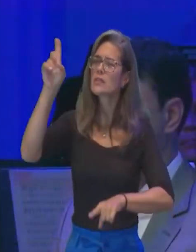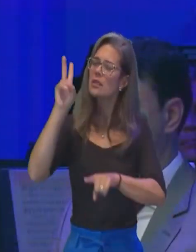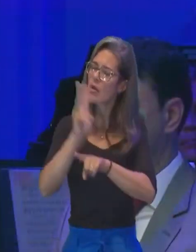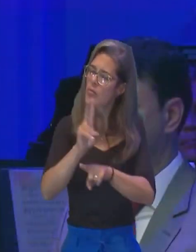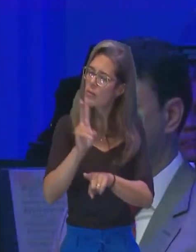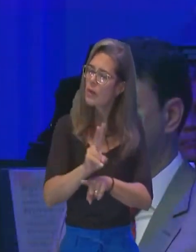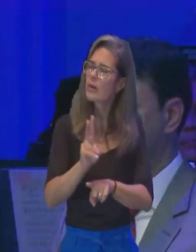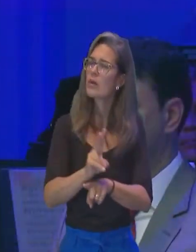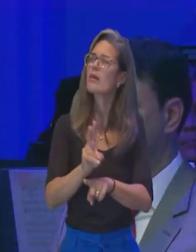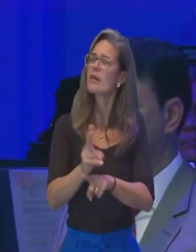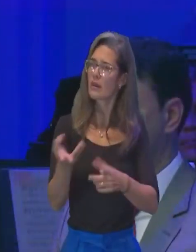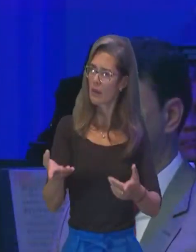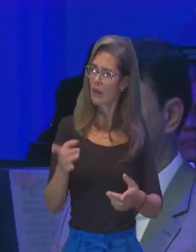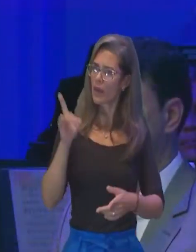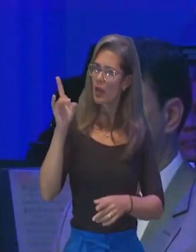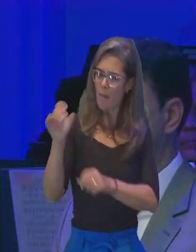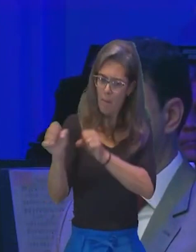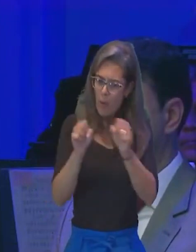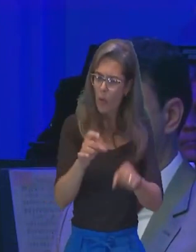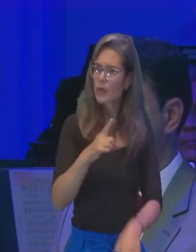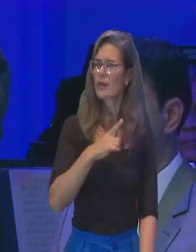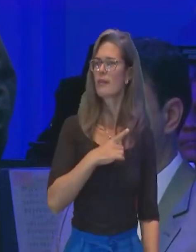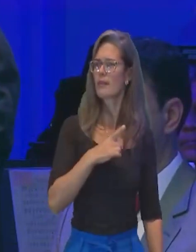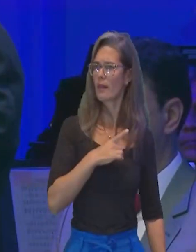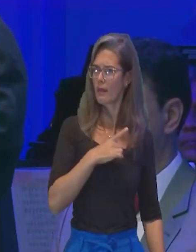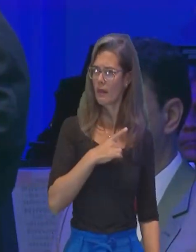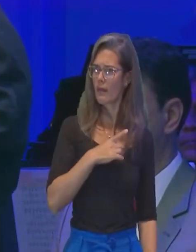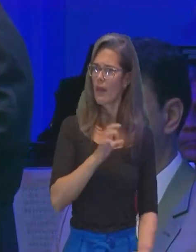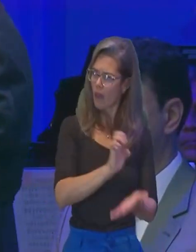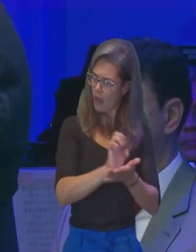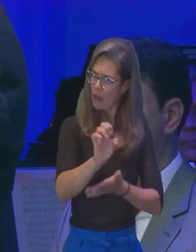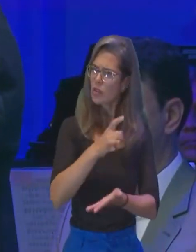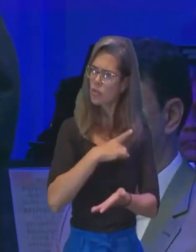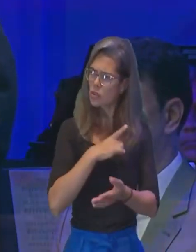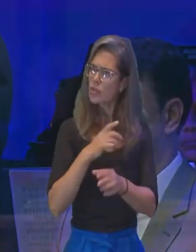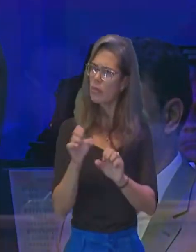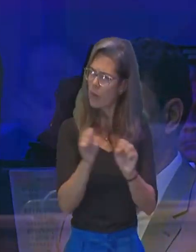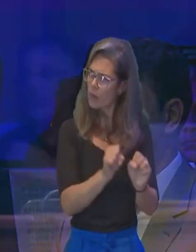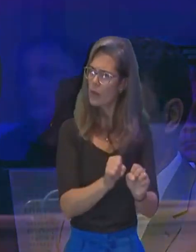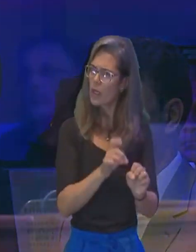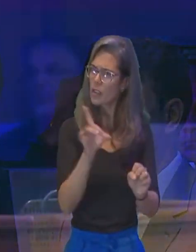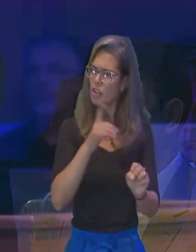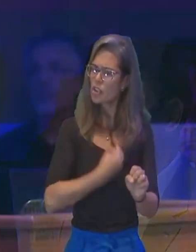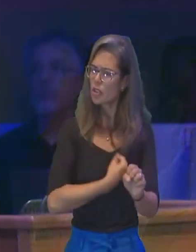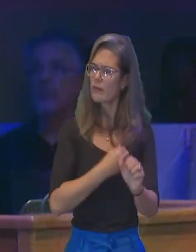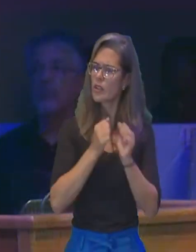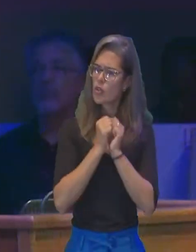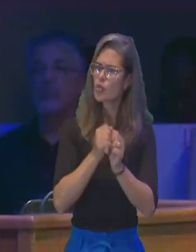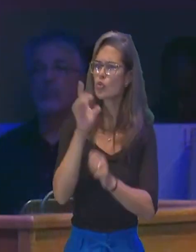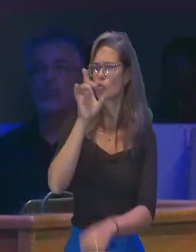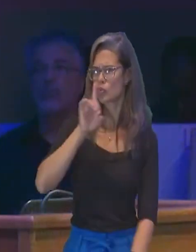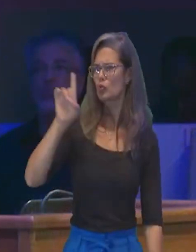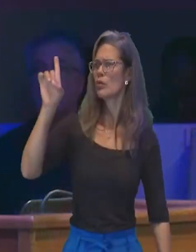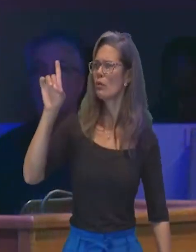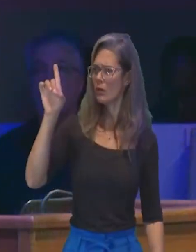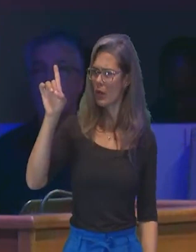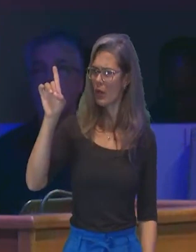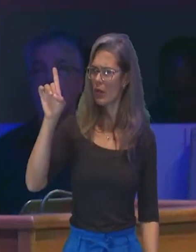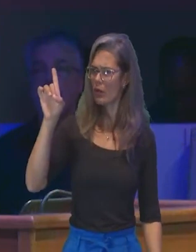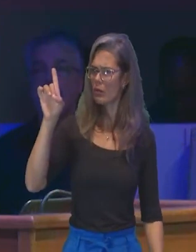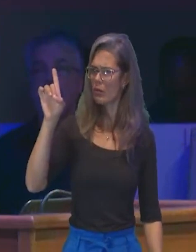o homem que orou e a comida nunca faltou, este homem que ressuscitou um jovem, através da